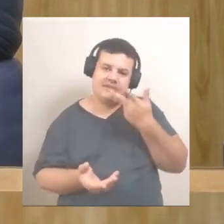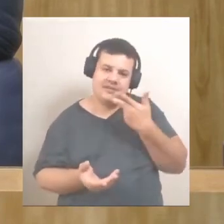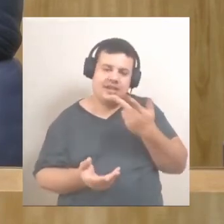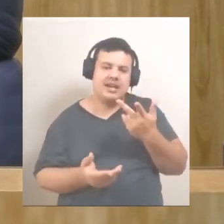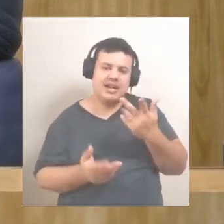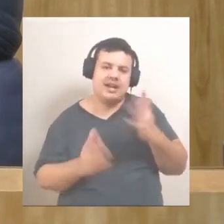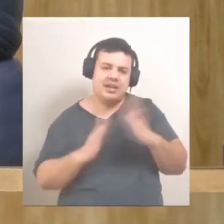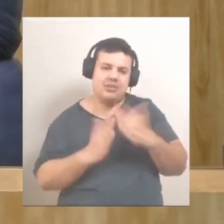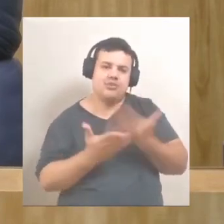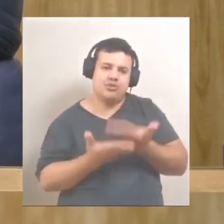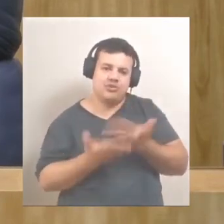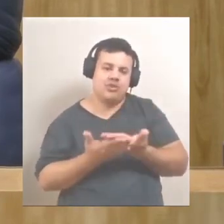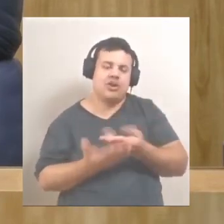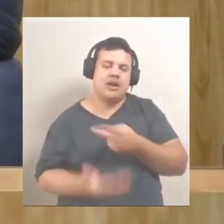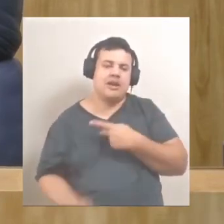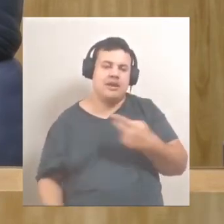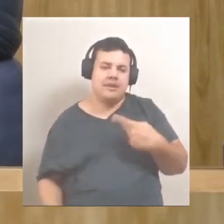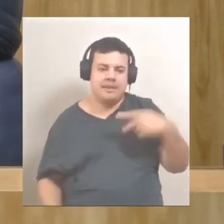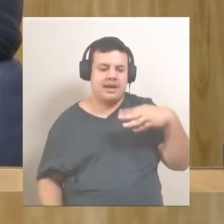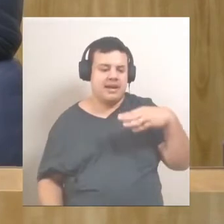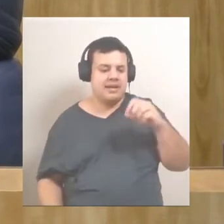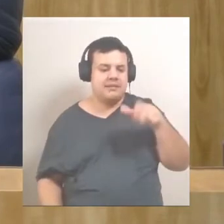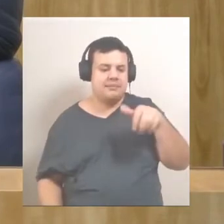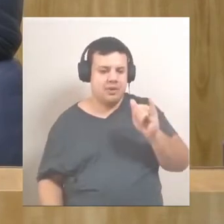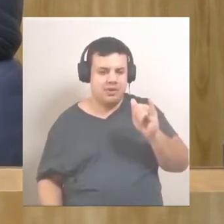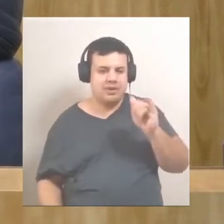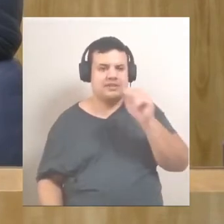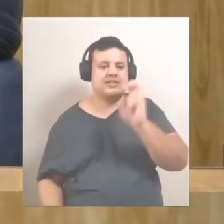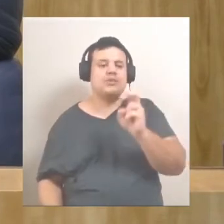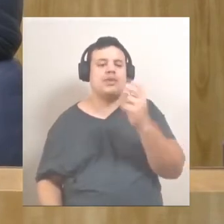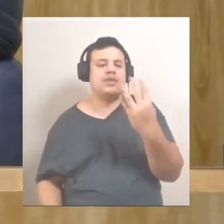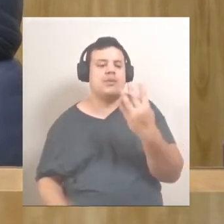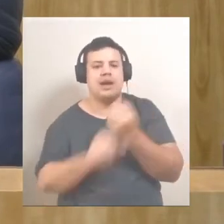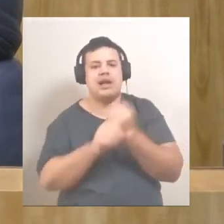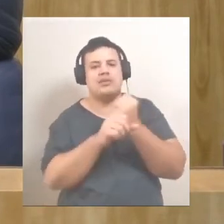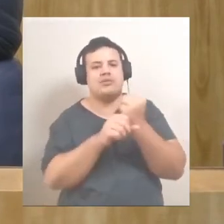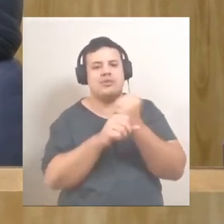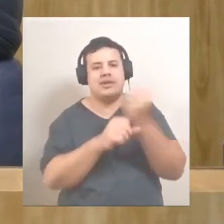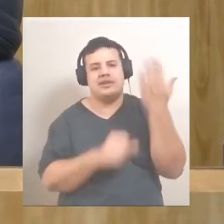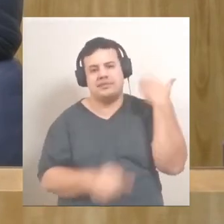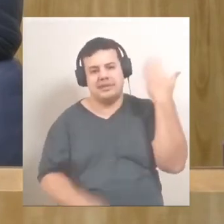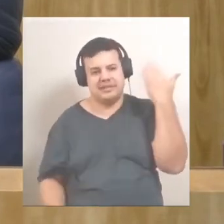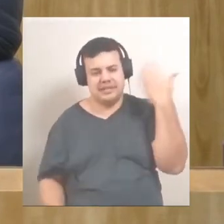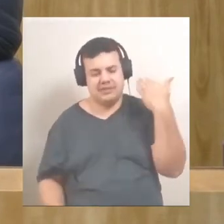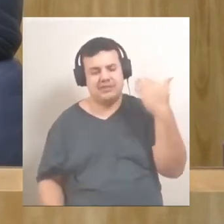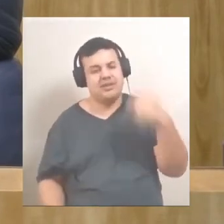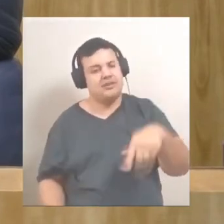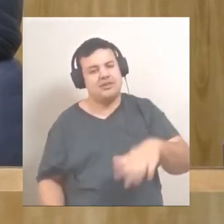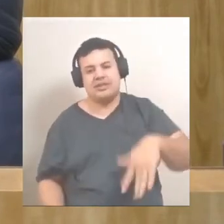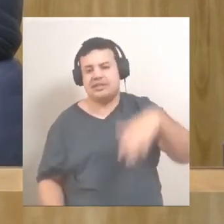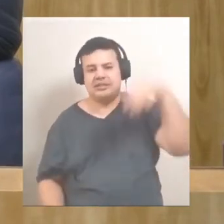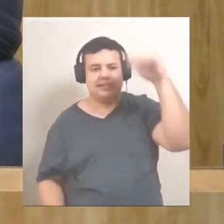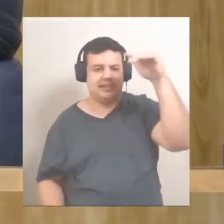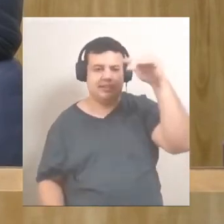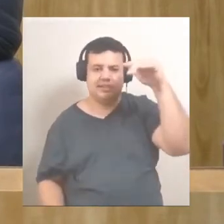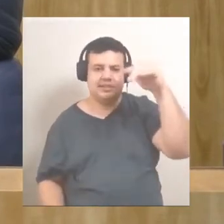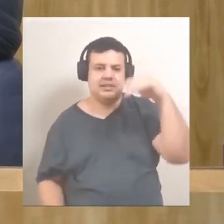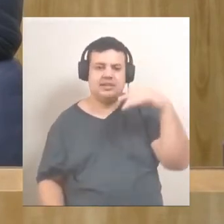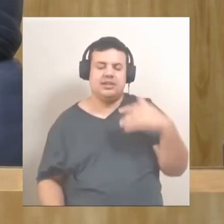Há 54 anos, 50 anos atrás, eu comecei a estudar lá e cresci, saí de